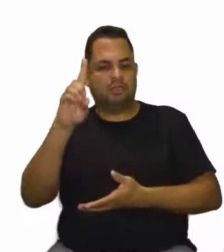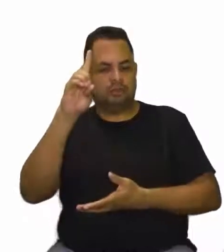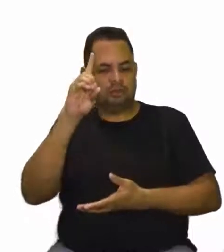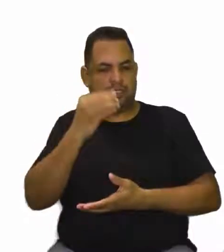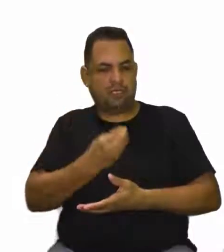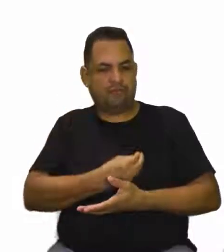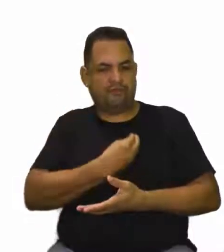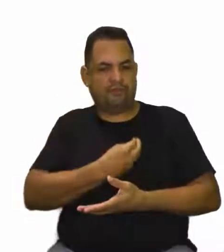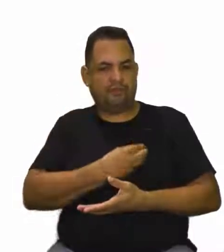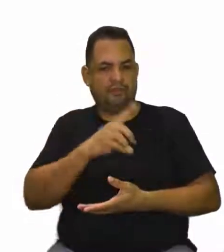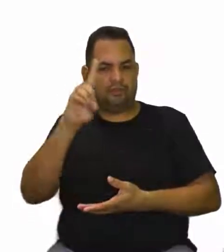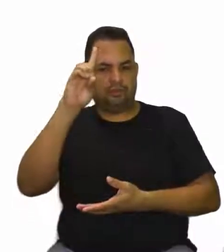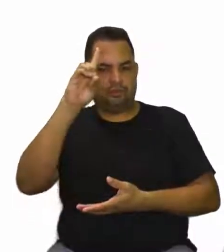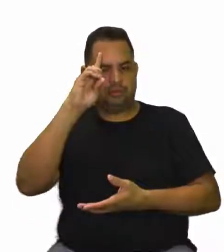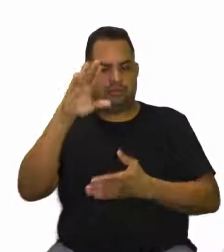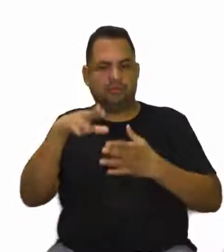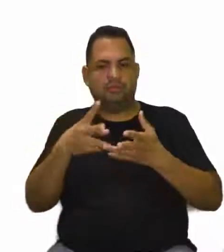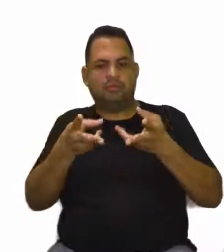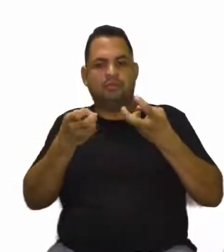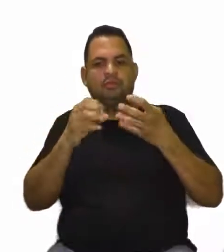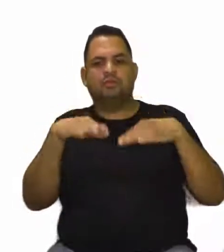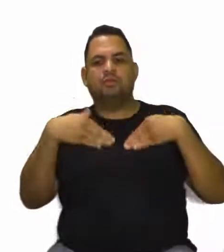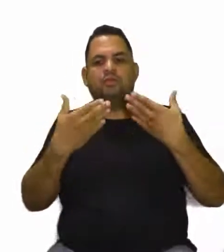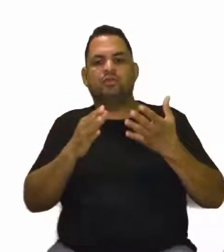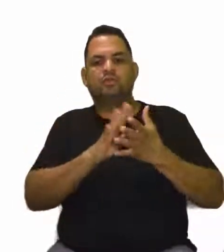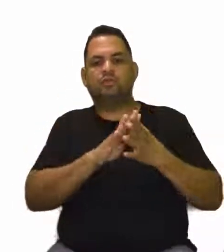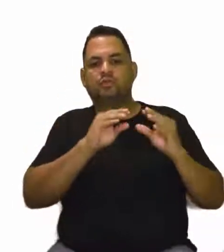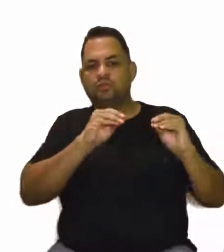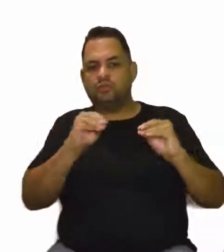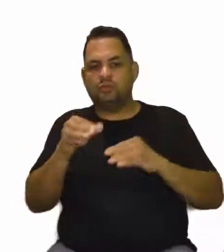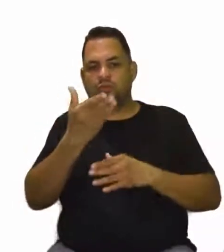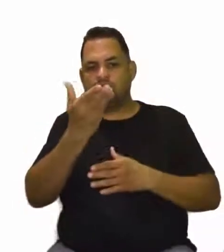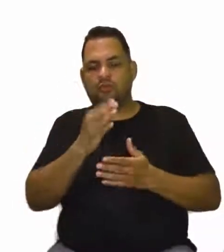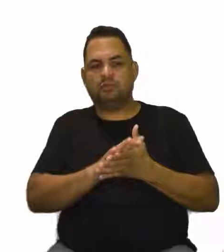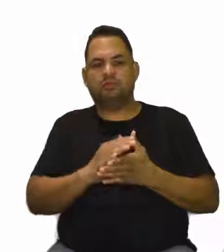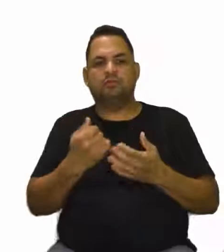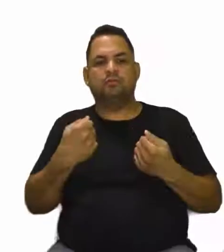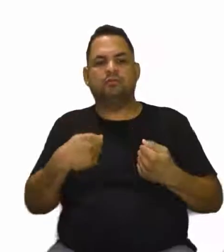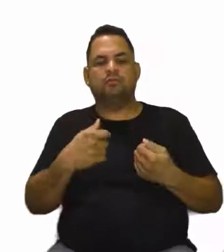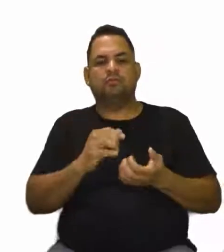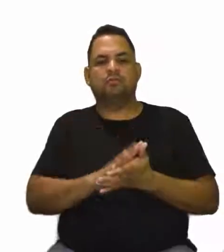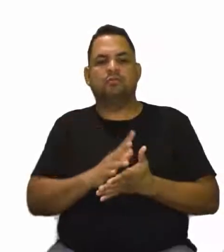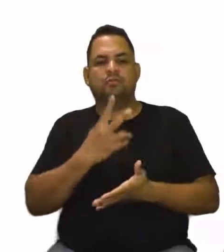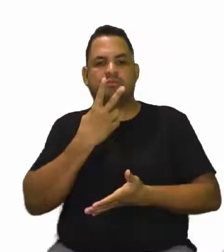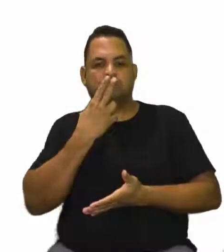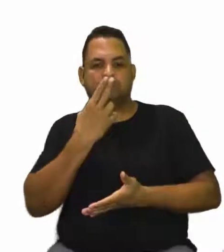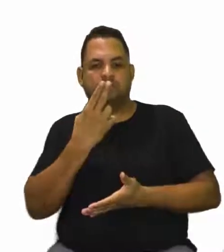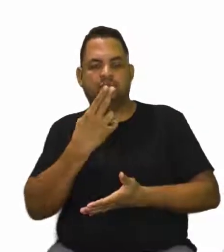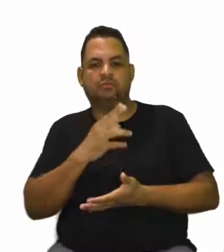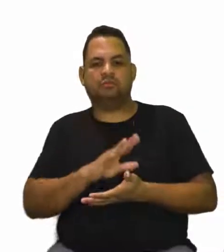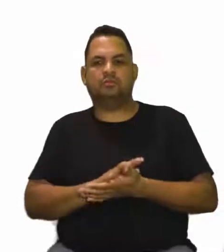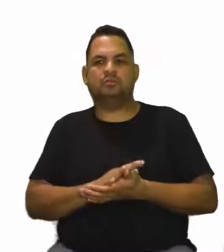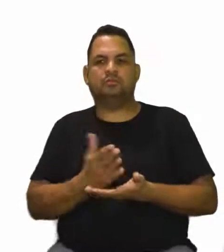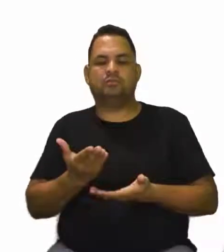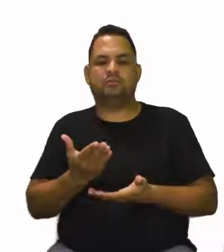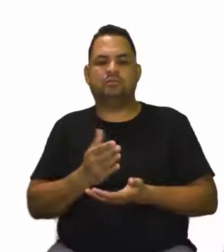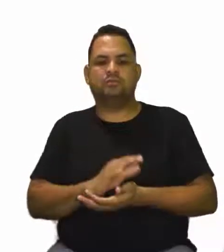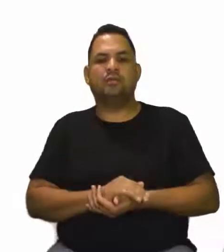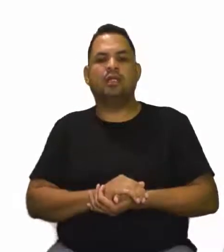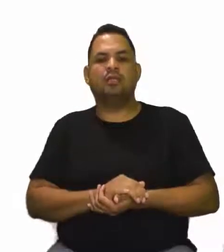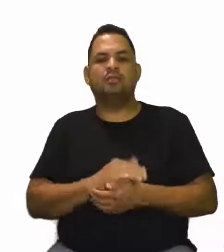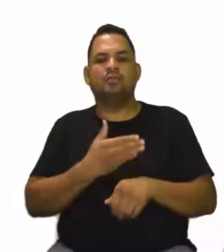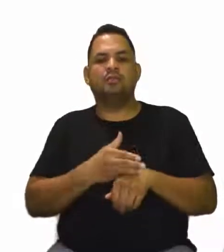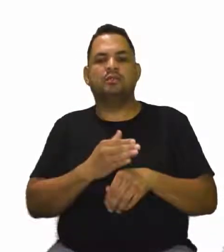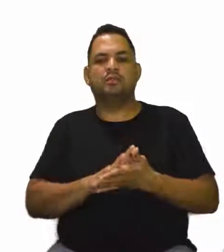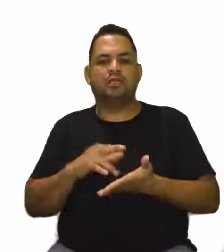diária. Então, a gente percebe quando nós vamos deslocando ali, nós podemos simular um exercício de afundo.